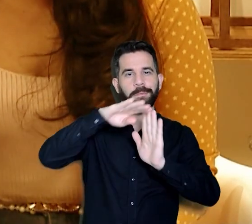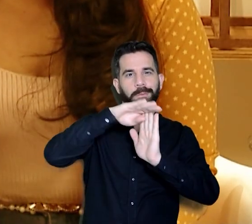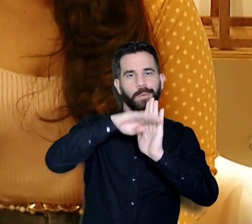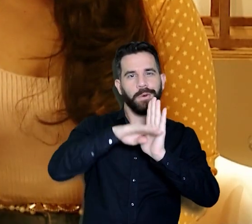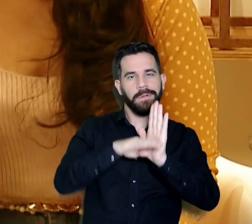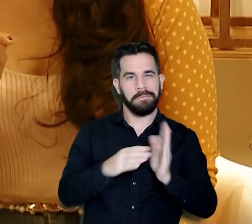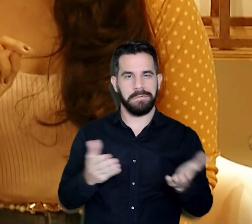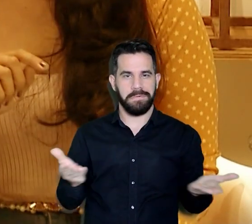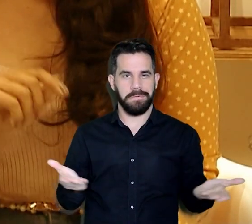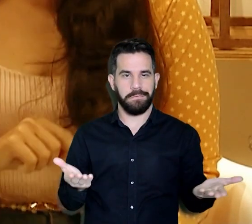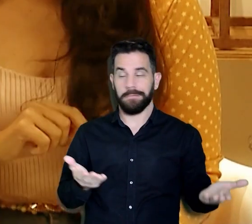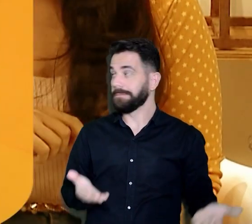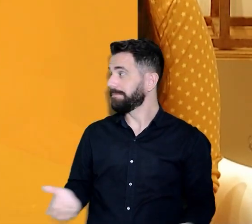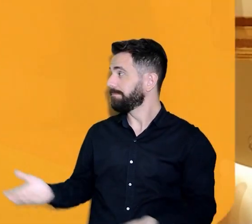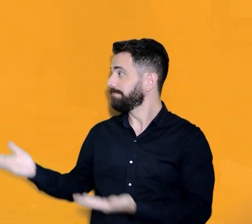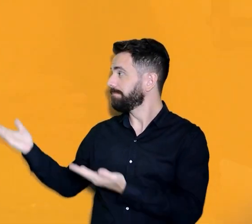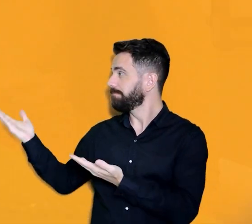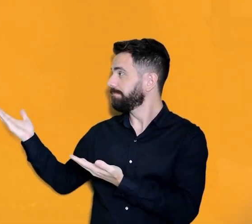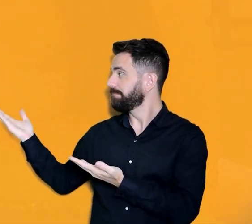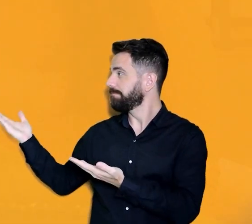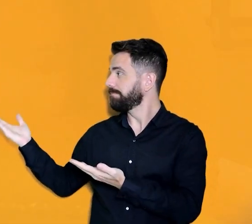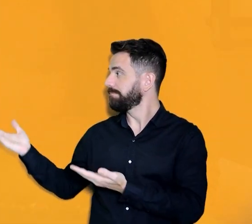A seguir,